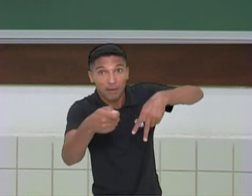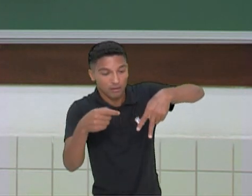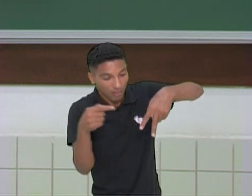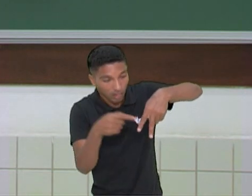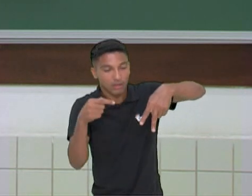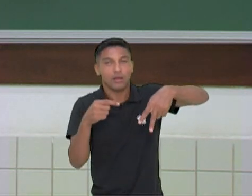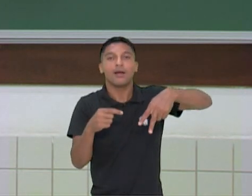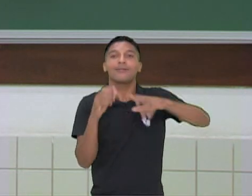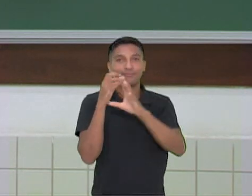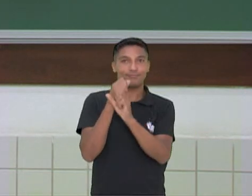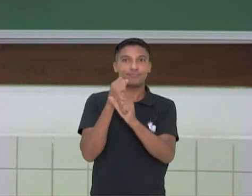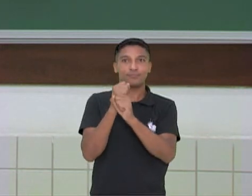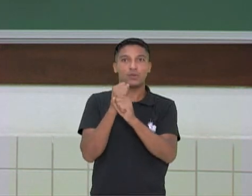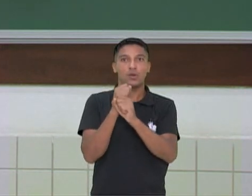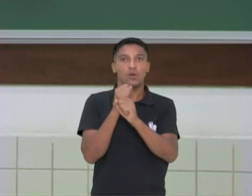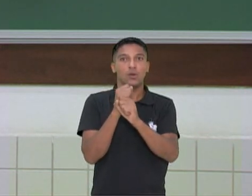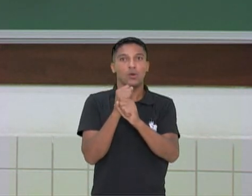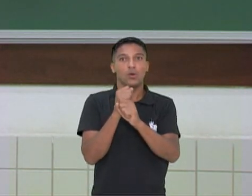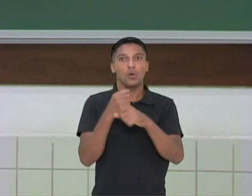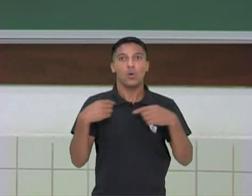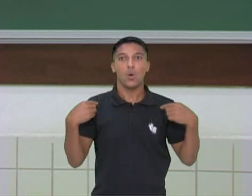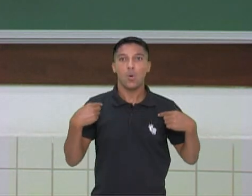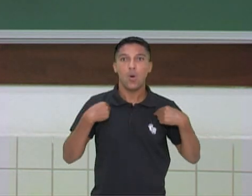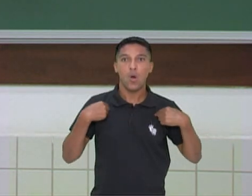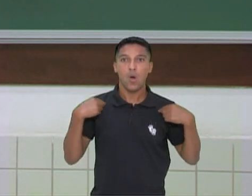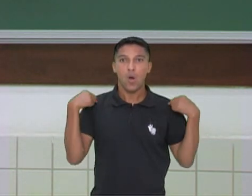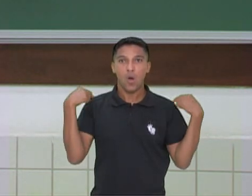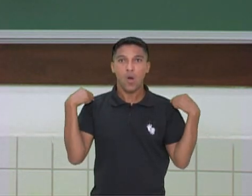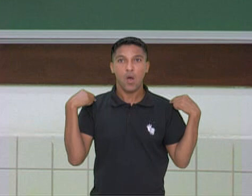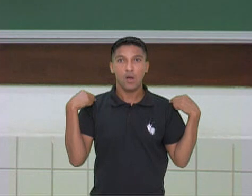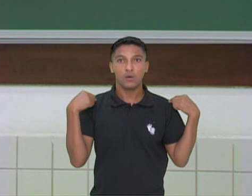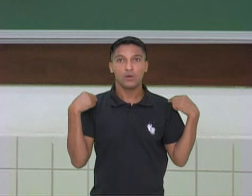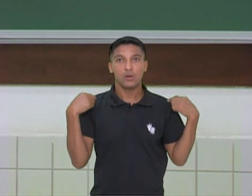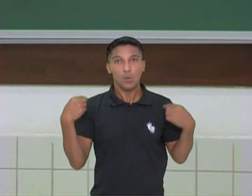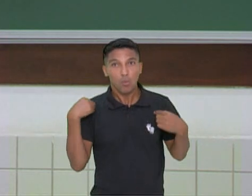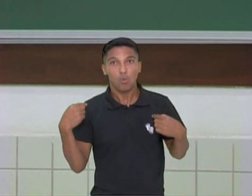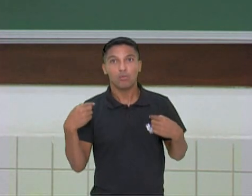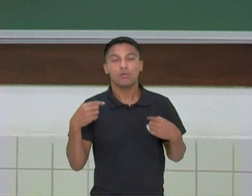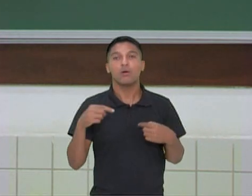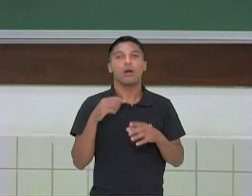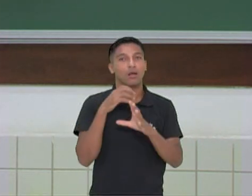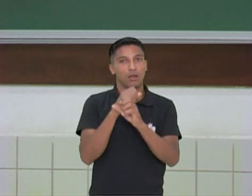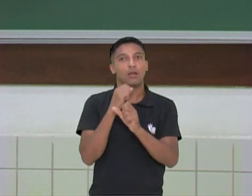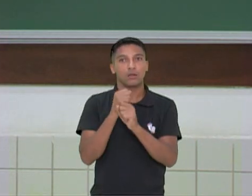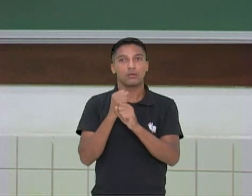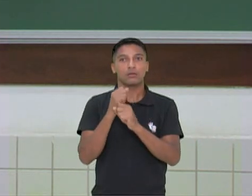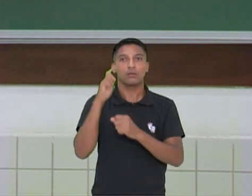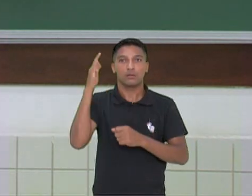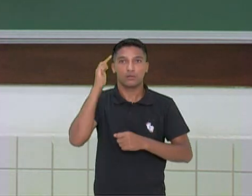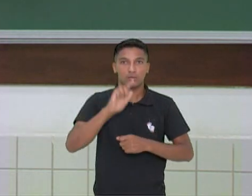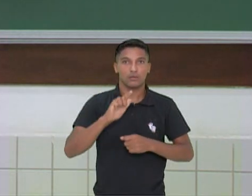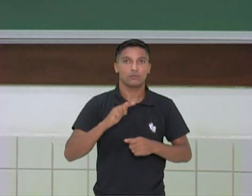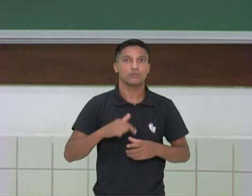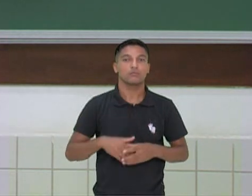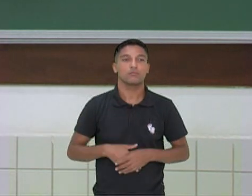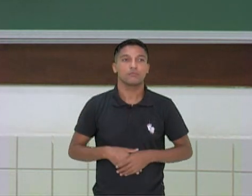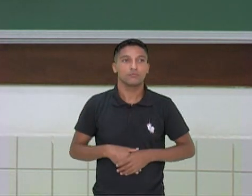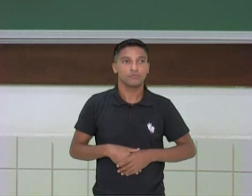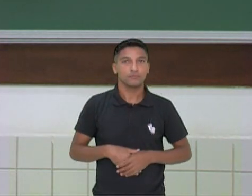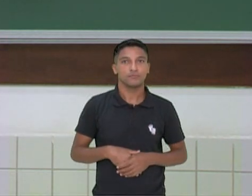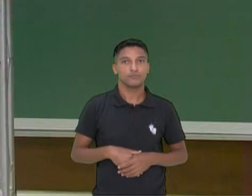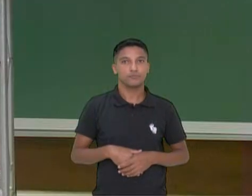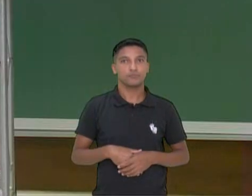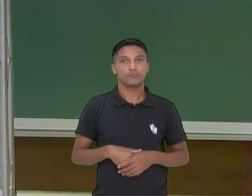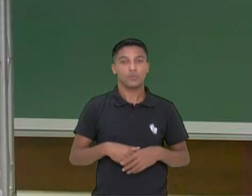ponto também tá um ataque no tronco também estarei marcando o ponto tá então essa rapidamente é a gente